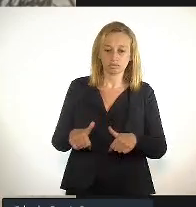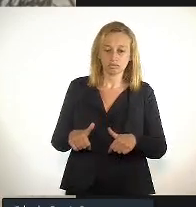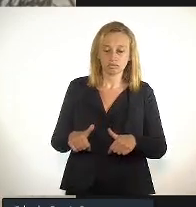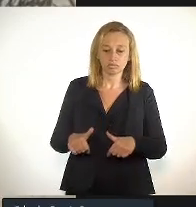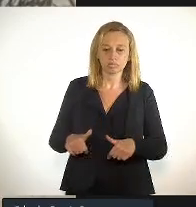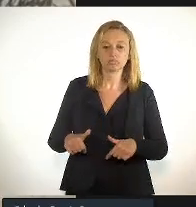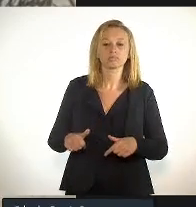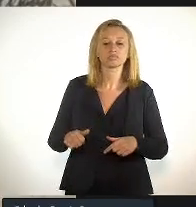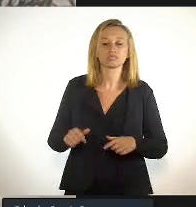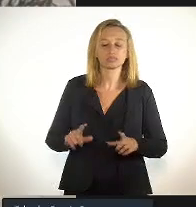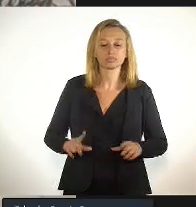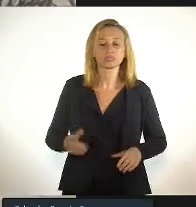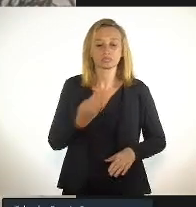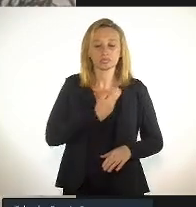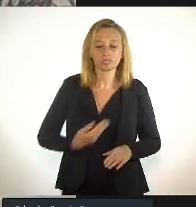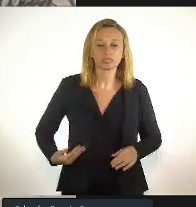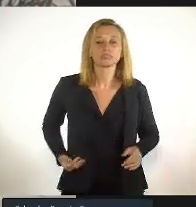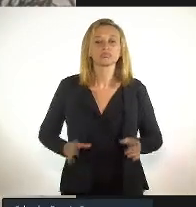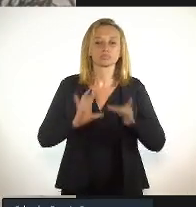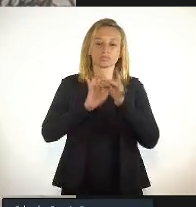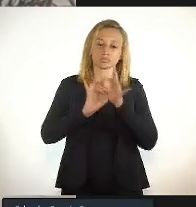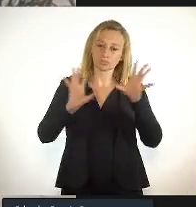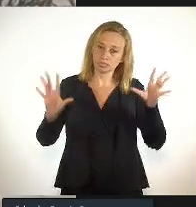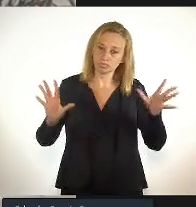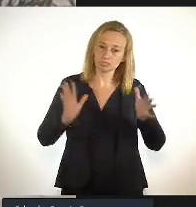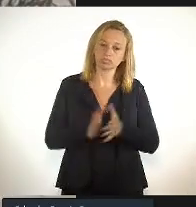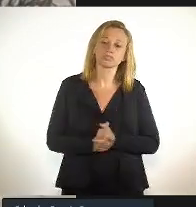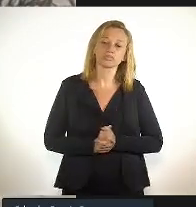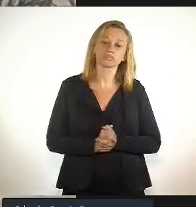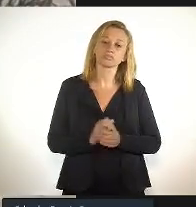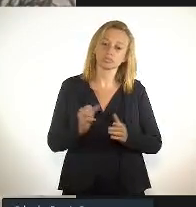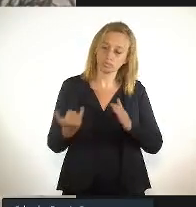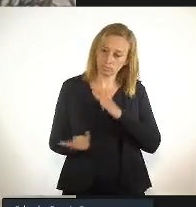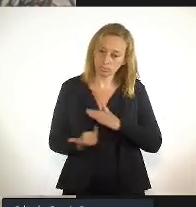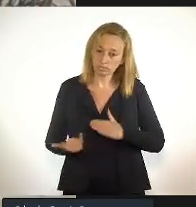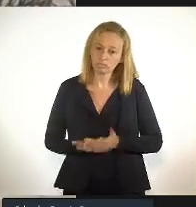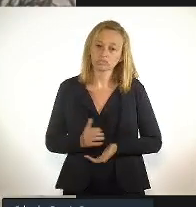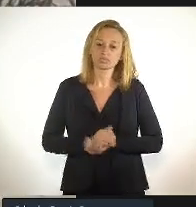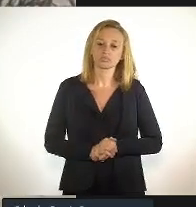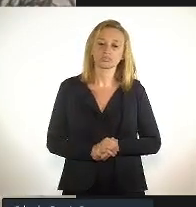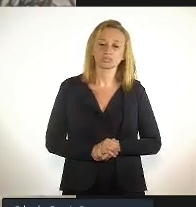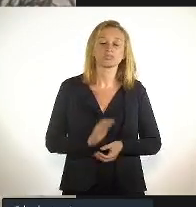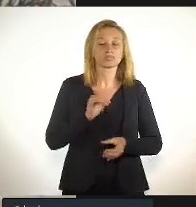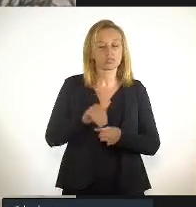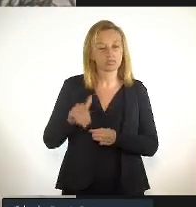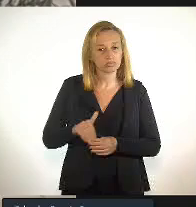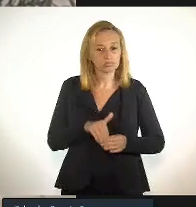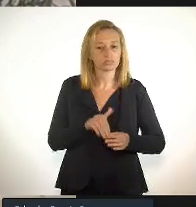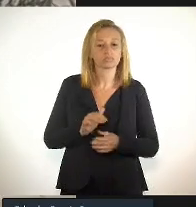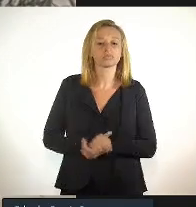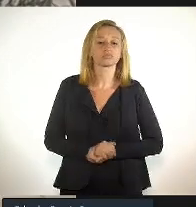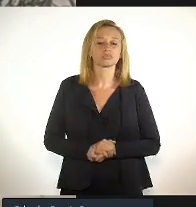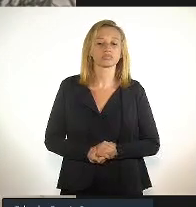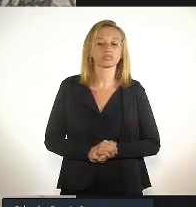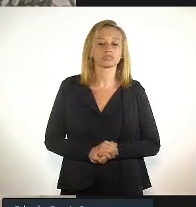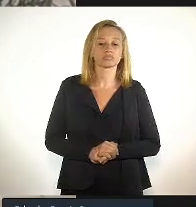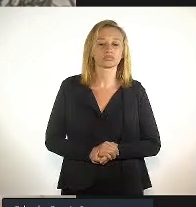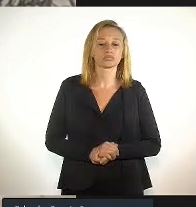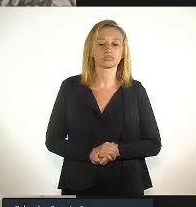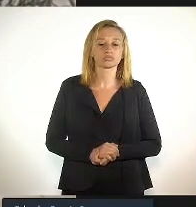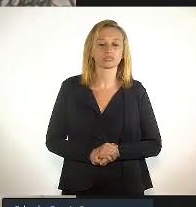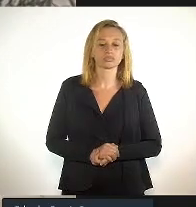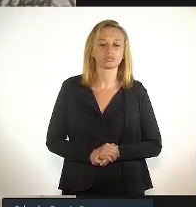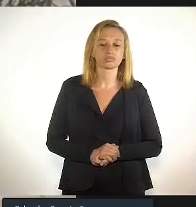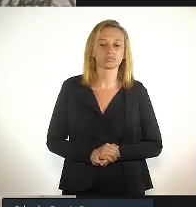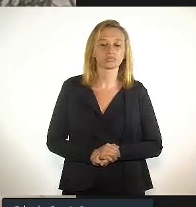ação pública, democraticamente instituída a partir do voto das figuras